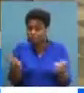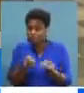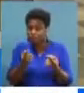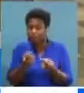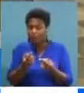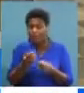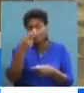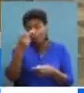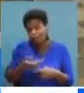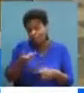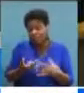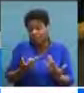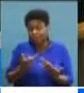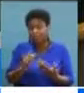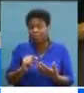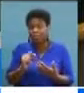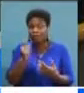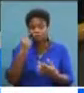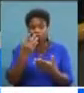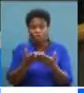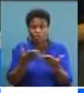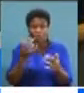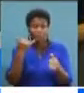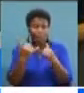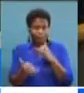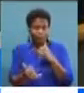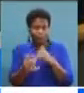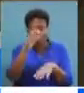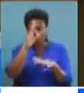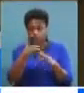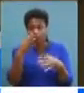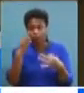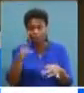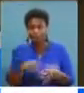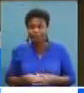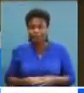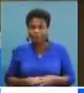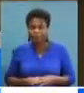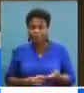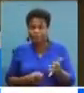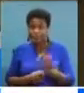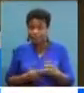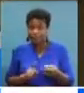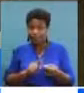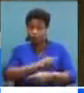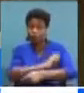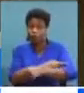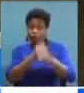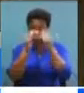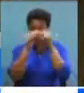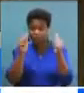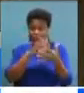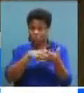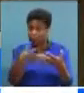a vulnerabilidade e a exposição aos riscos de desastres. Nomeadamente o reforço do sistema de planeamento